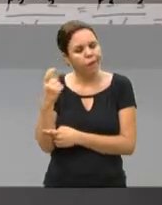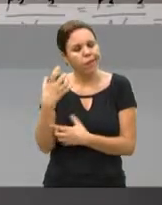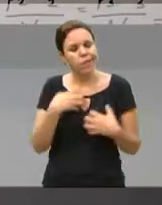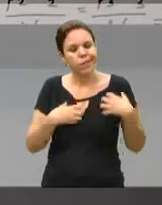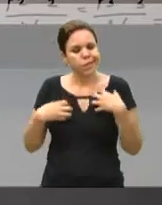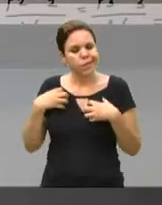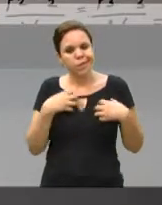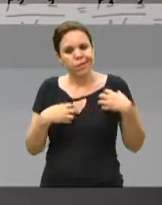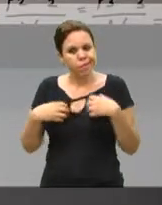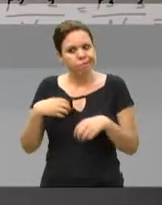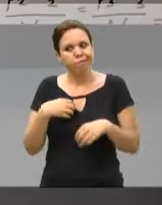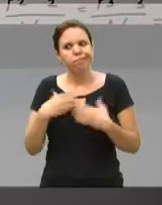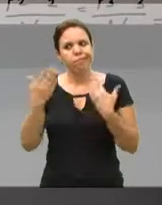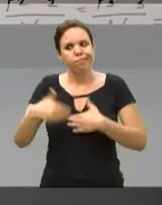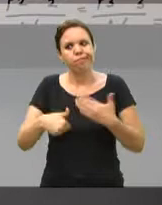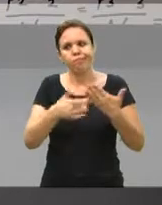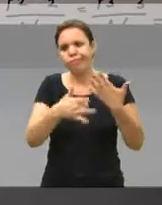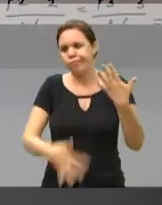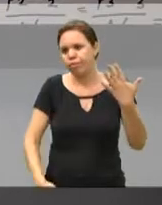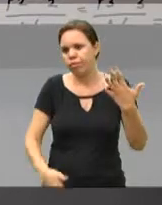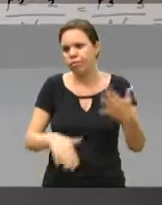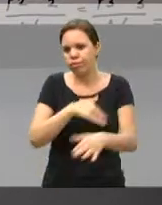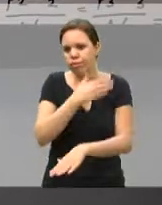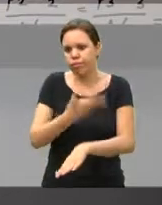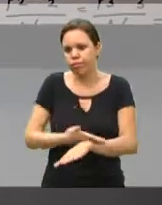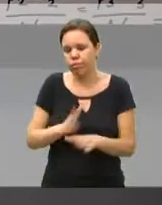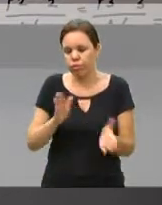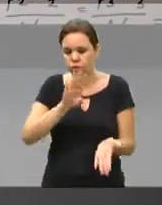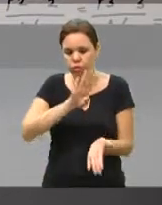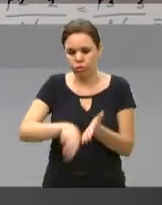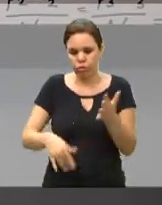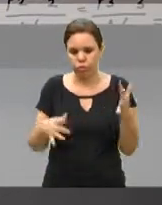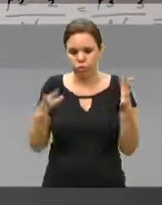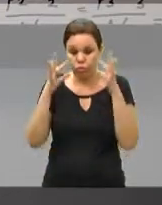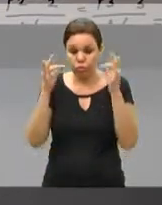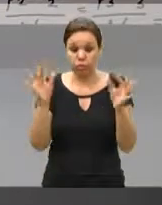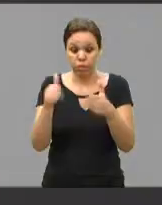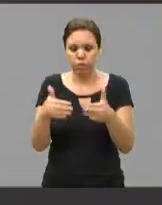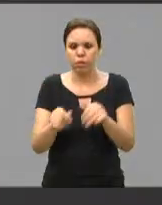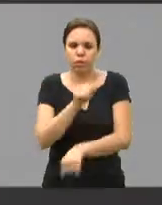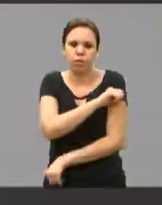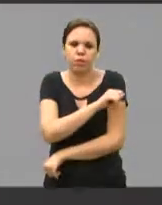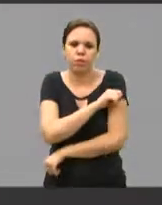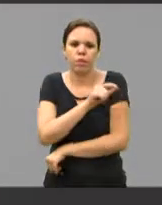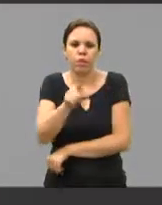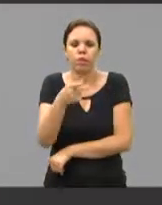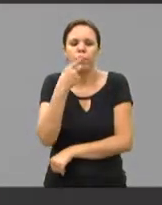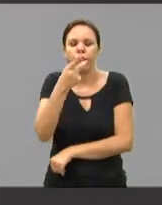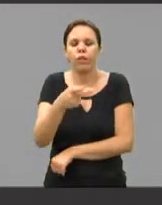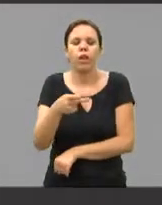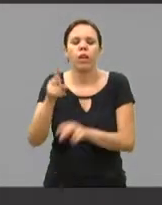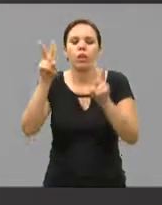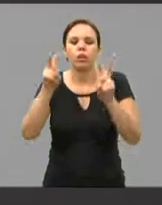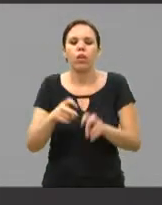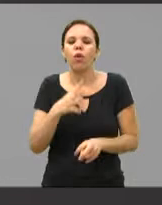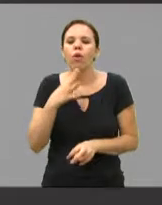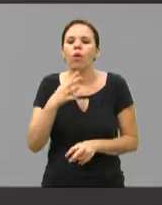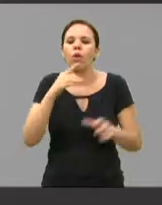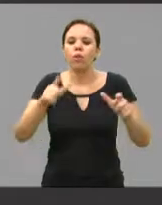a prova inteira, então ele tem que lidar com esse tipo de situação ali no momento. Tira o foco, né? Do aluno, né? Vocês falaram que questão de conhecer